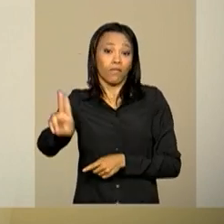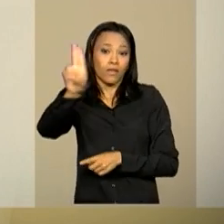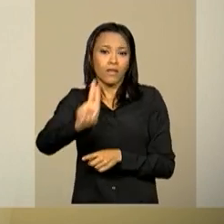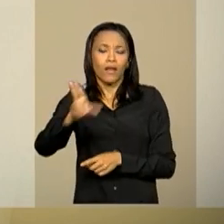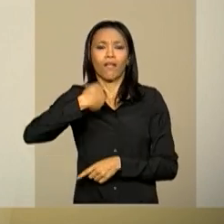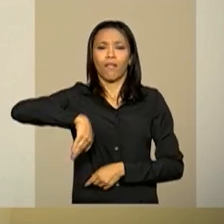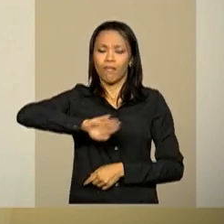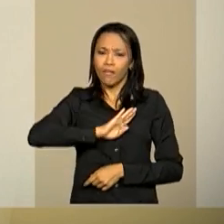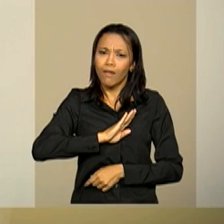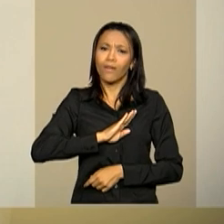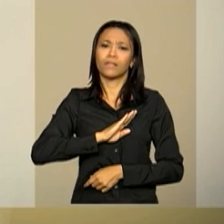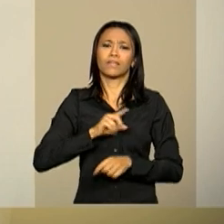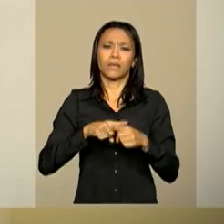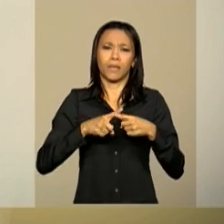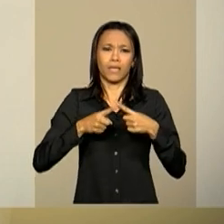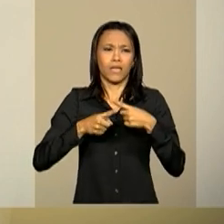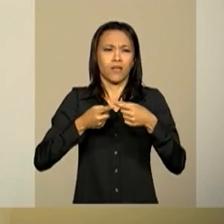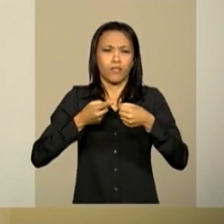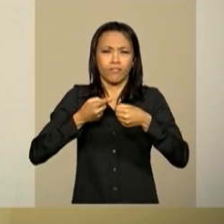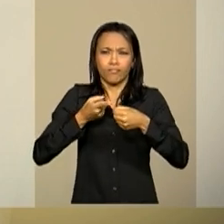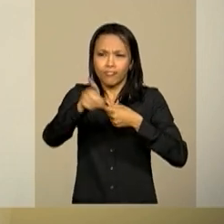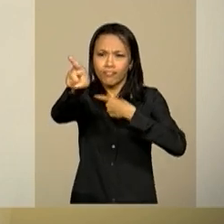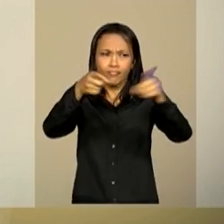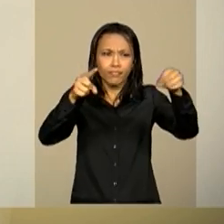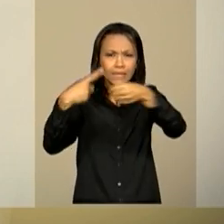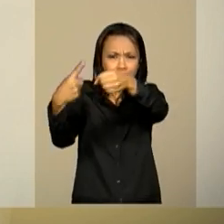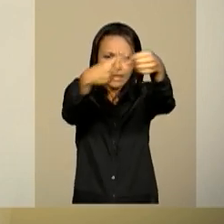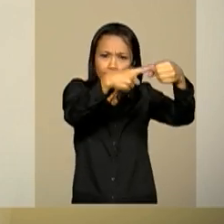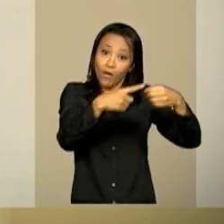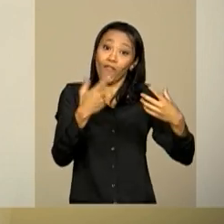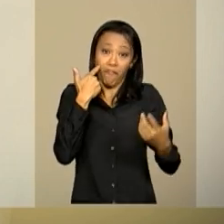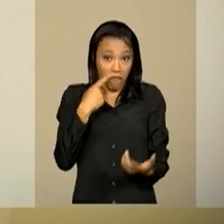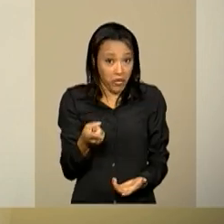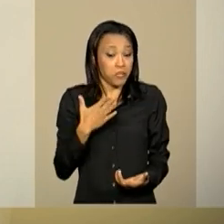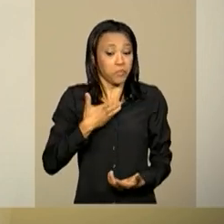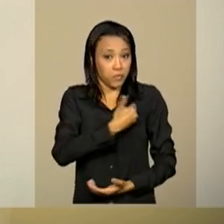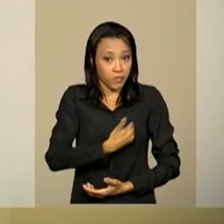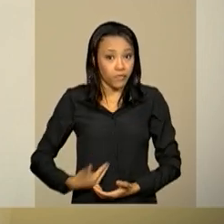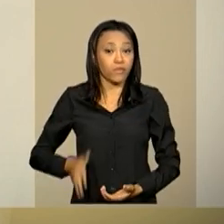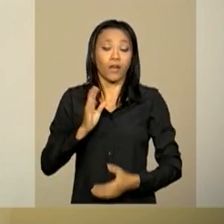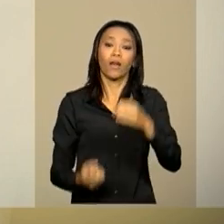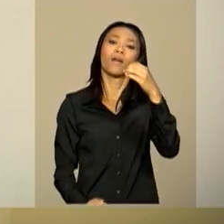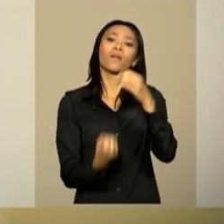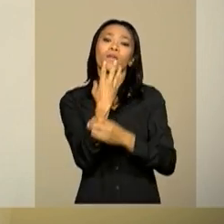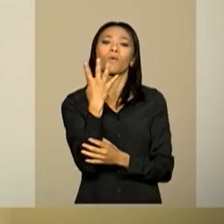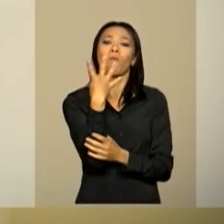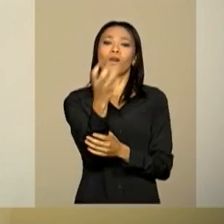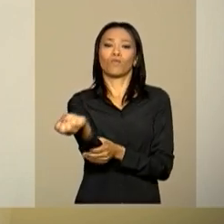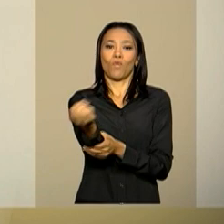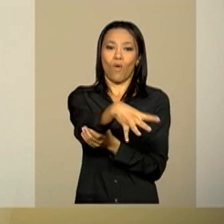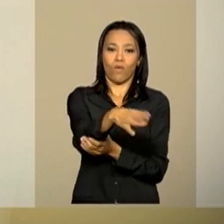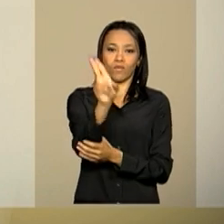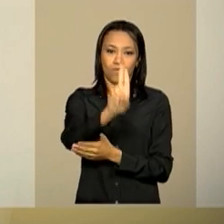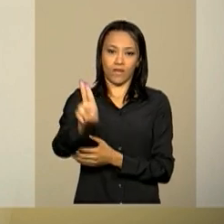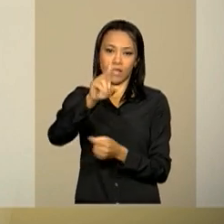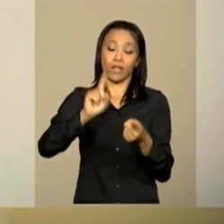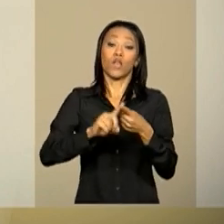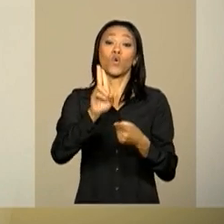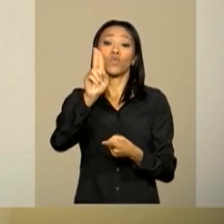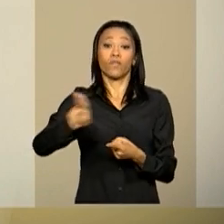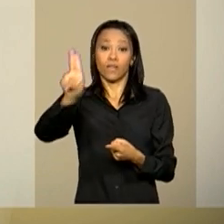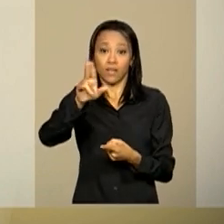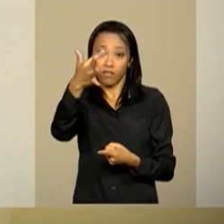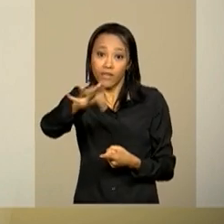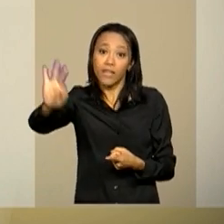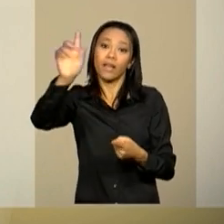nós interiorizamos a educação veja que o meu governo já criou quatro novas universidades federais a Universidade